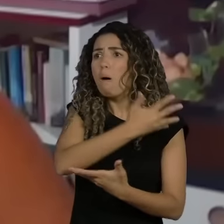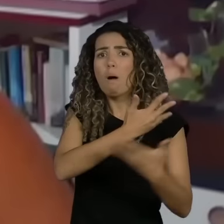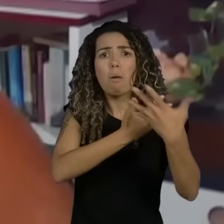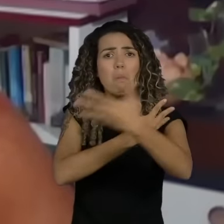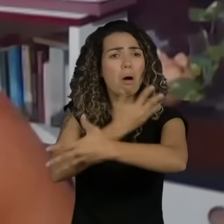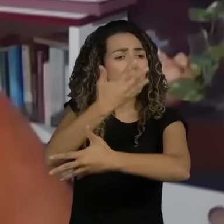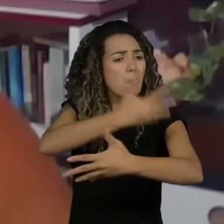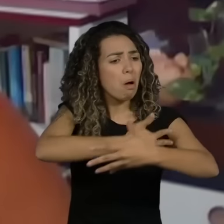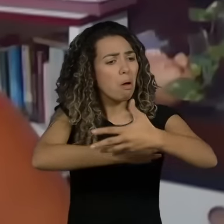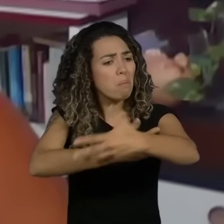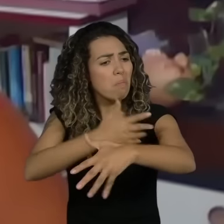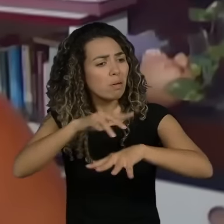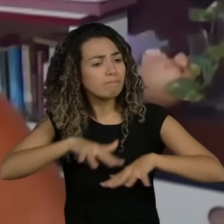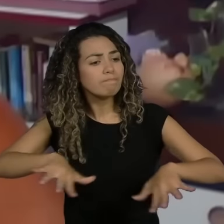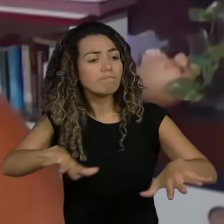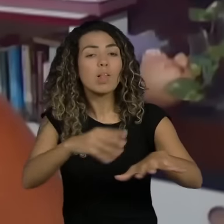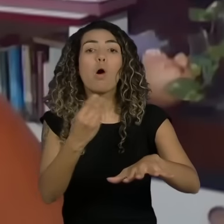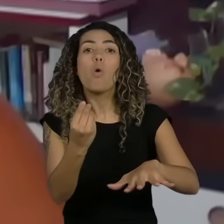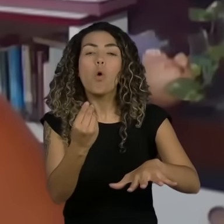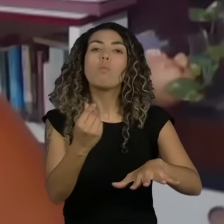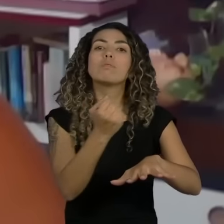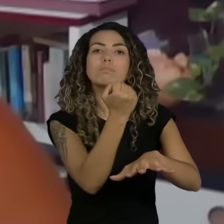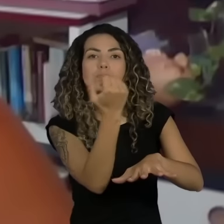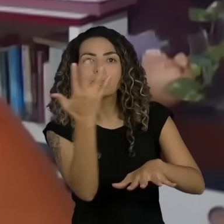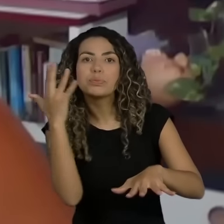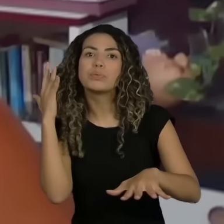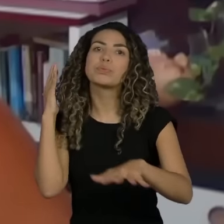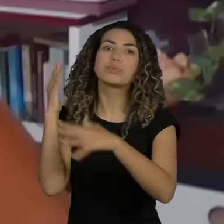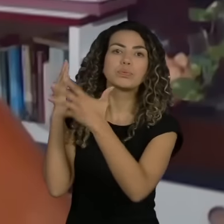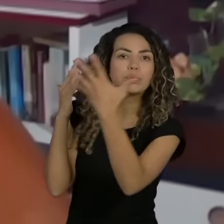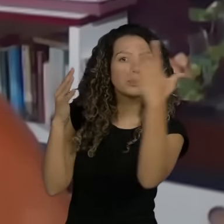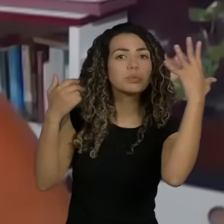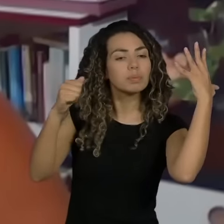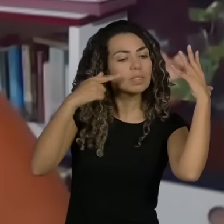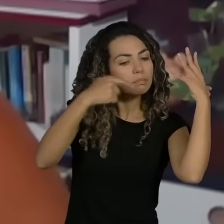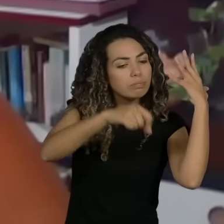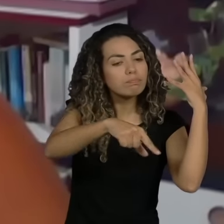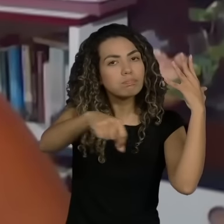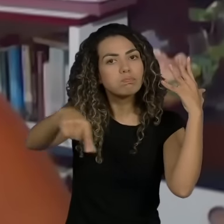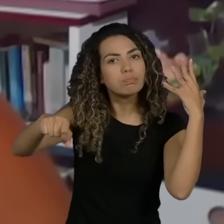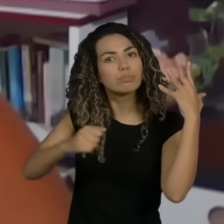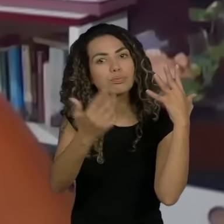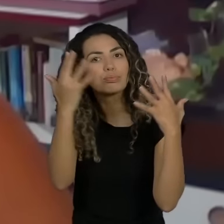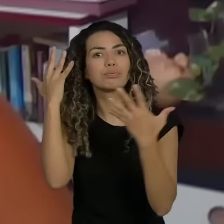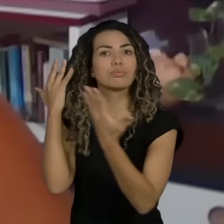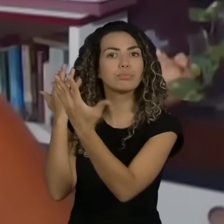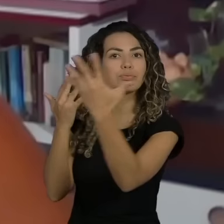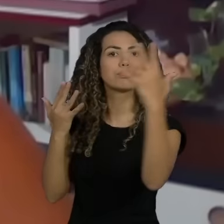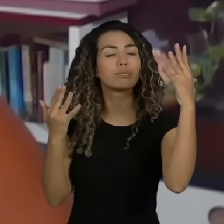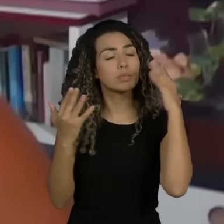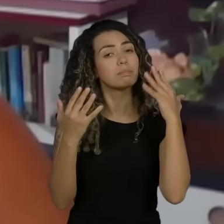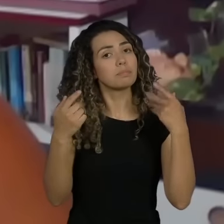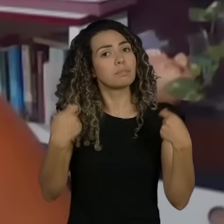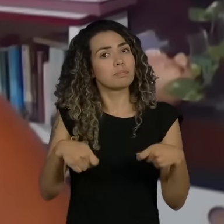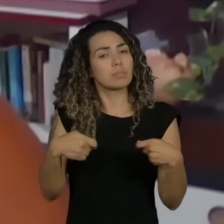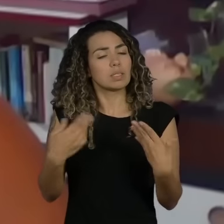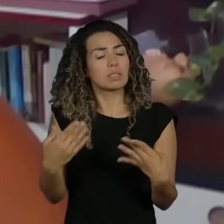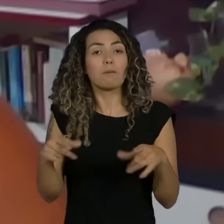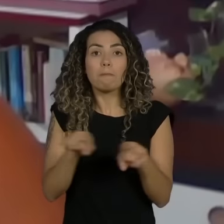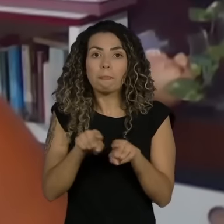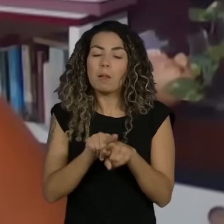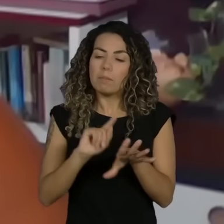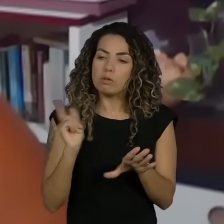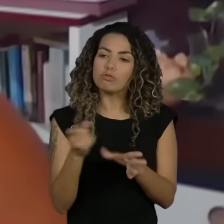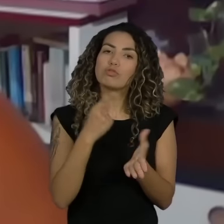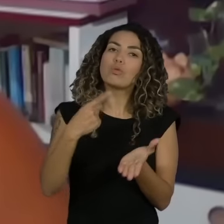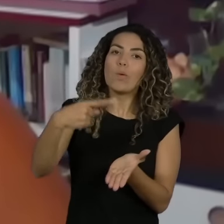a floresta, a natureza, a vegetação nativa para áreas que foram desmatadas e mudarmos também, temos um compromisso sério